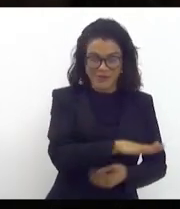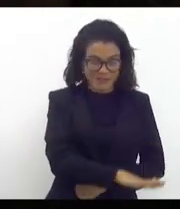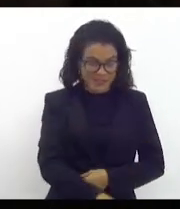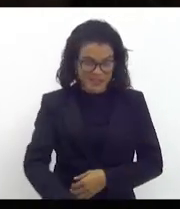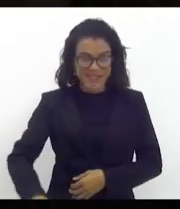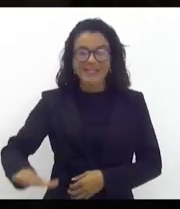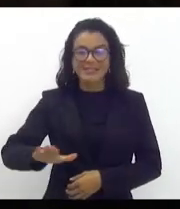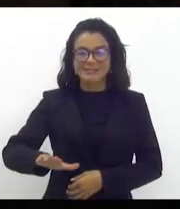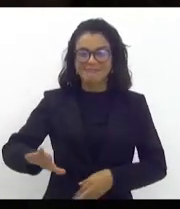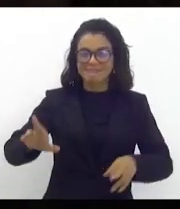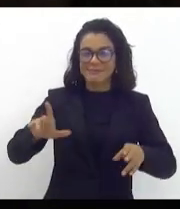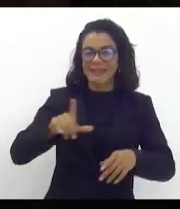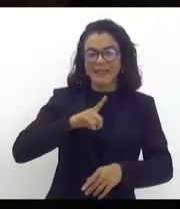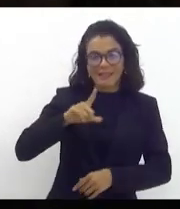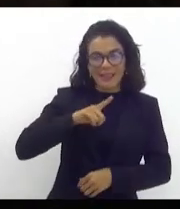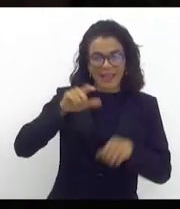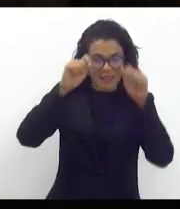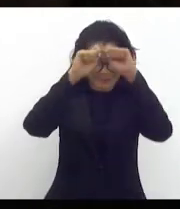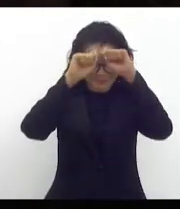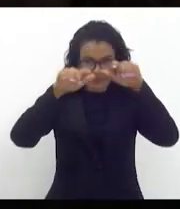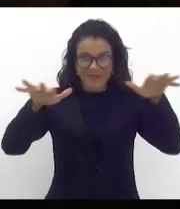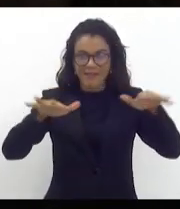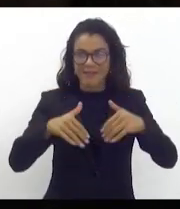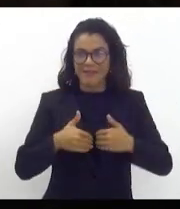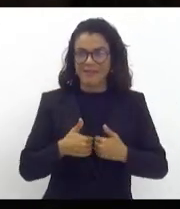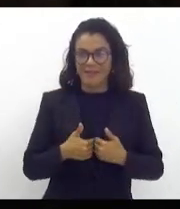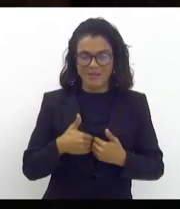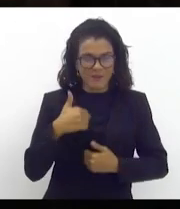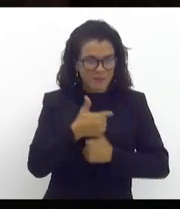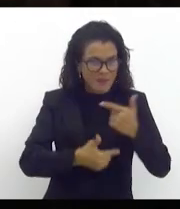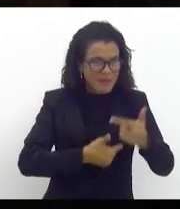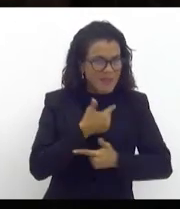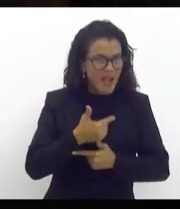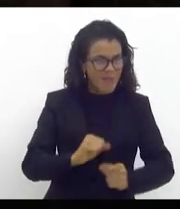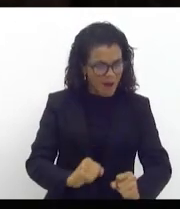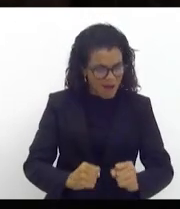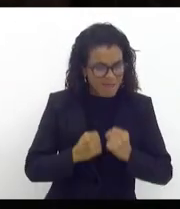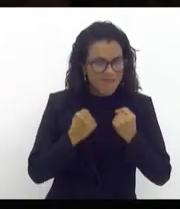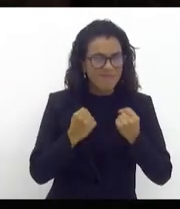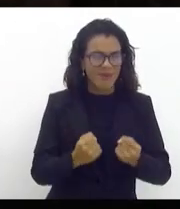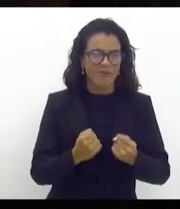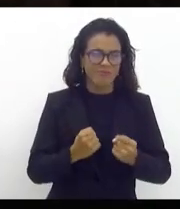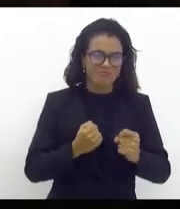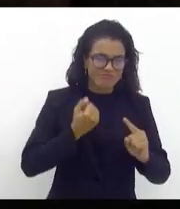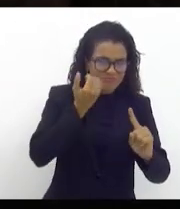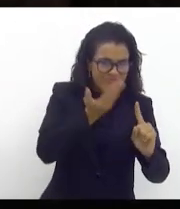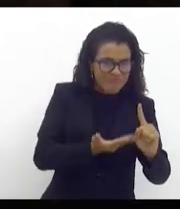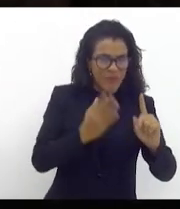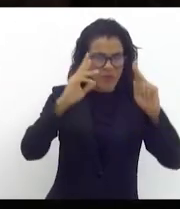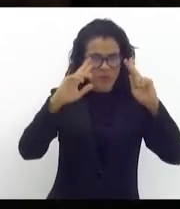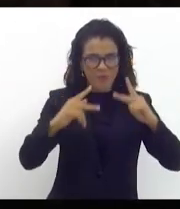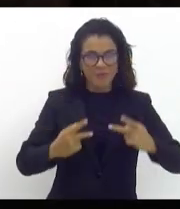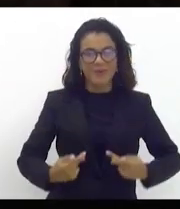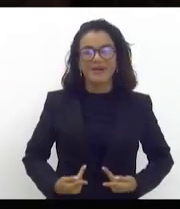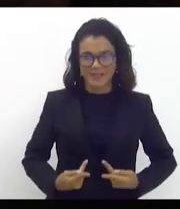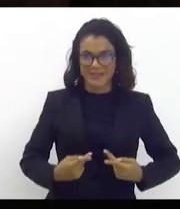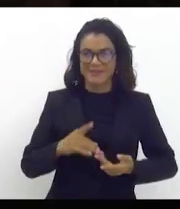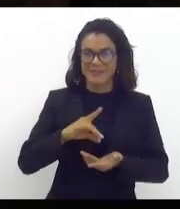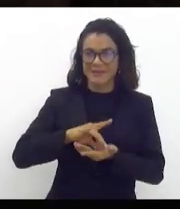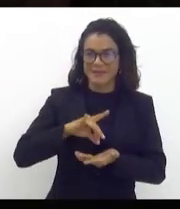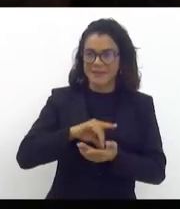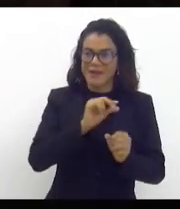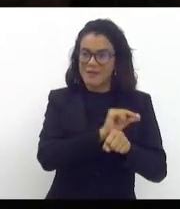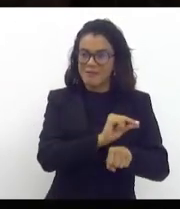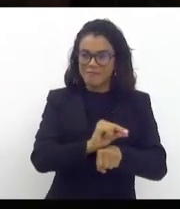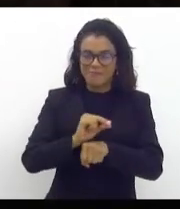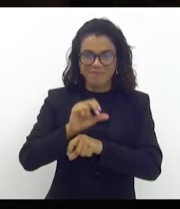que detém o transtorno do espectro autista. Vamos trabalhar firme e forte pelo ser humano, cuidar do ser humano, na verdade, é cuidar